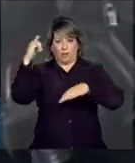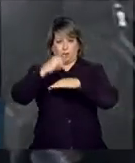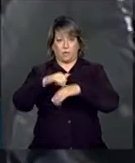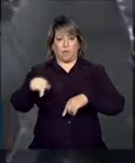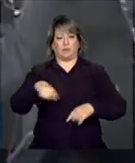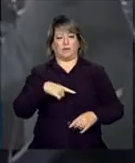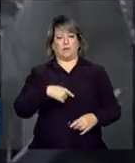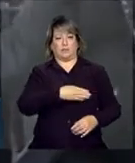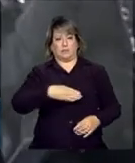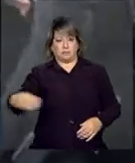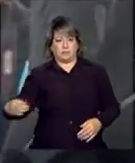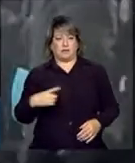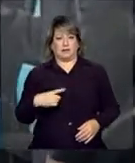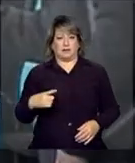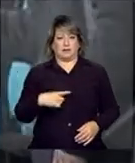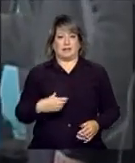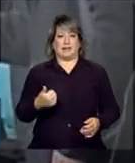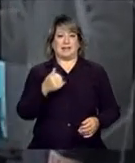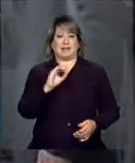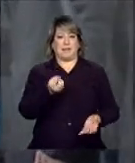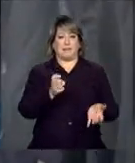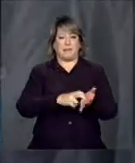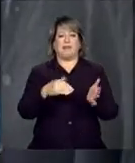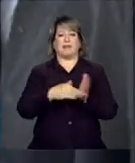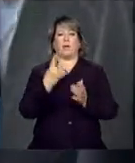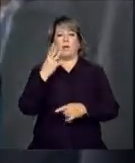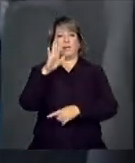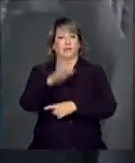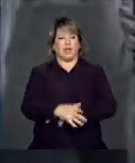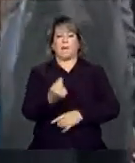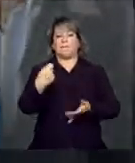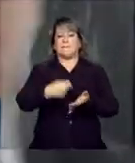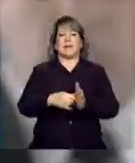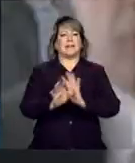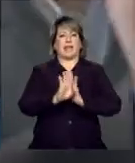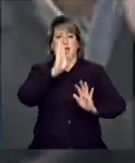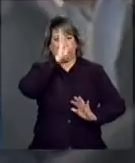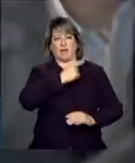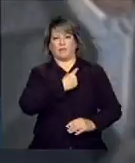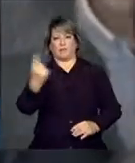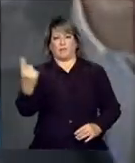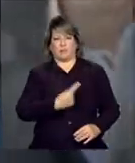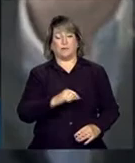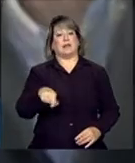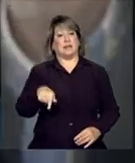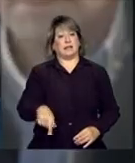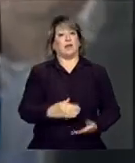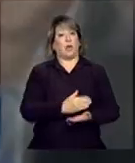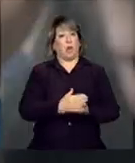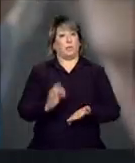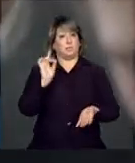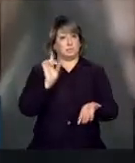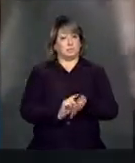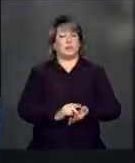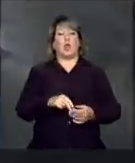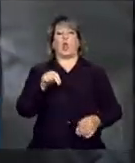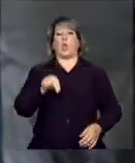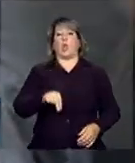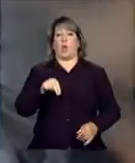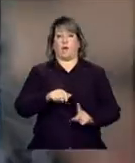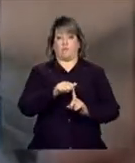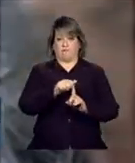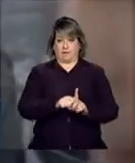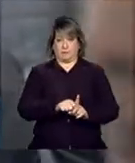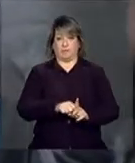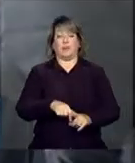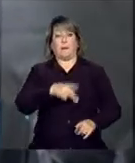sem cobrança de passagem. A operação comercial está prevista para começar em novembro. Os